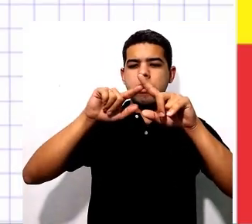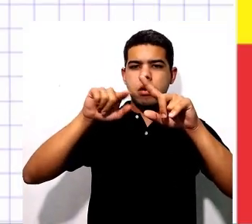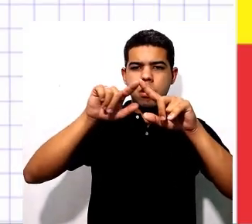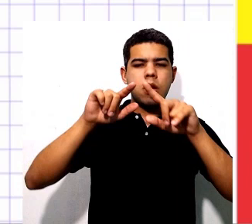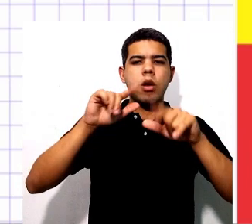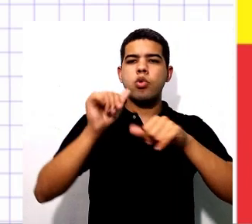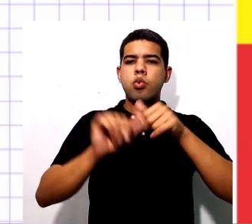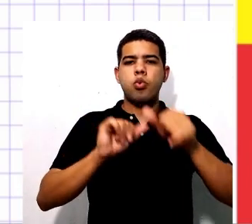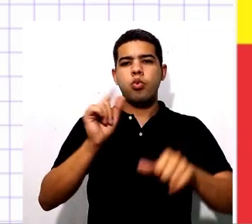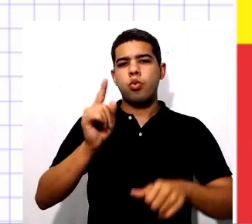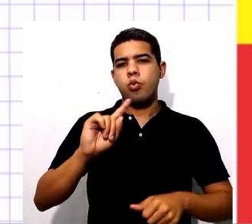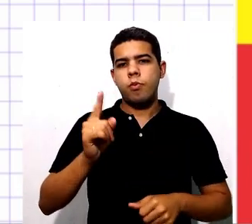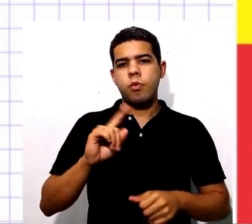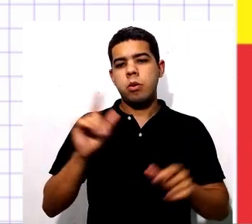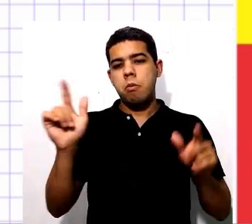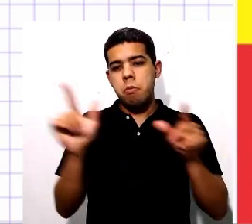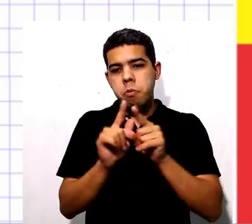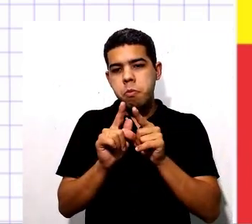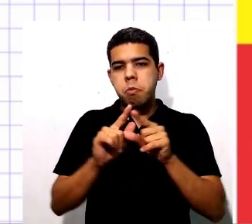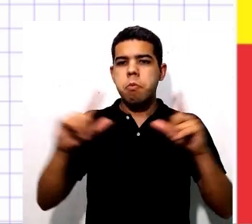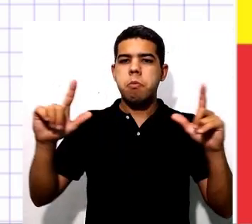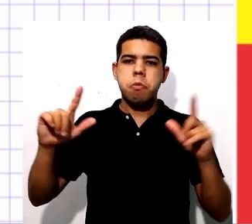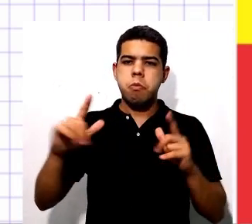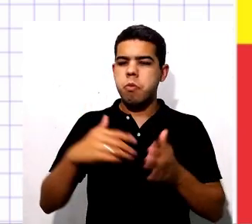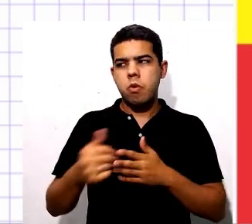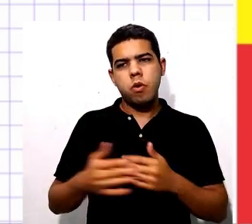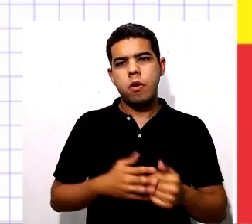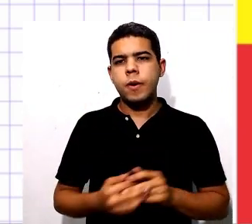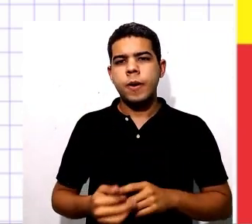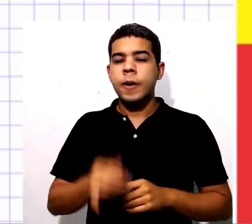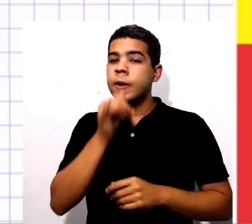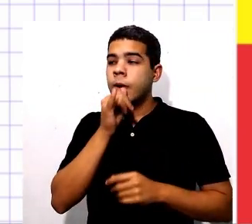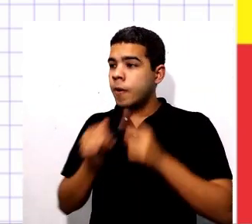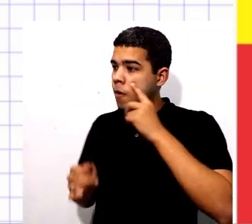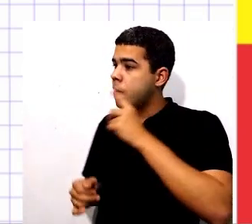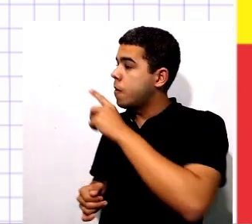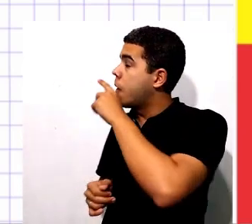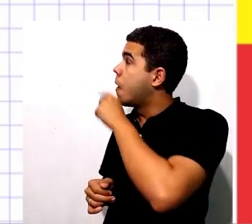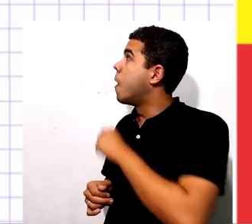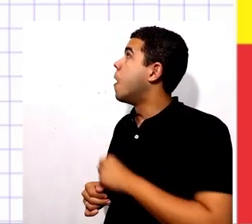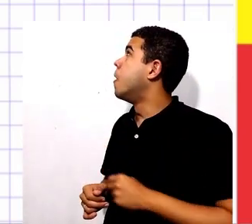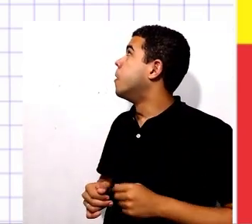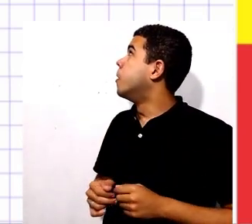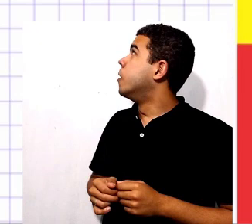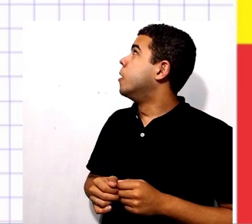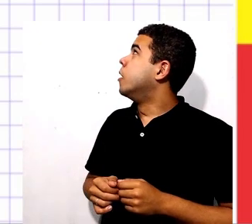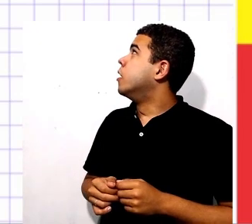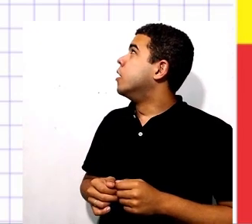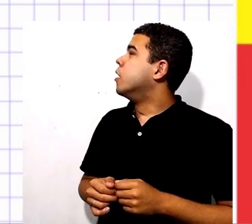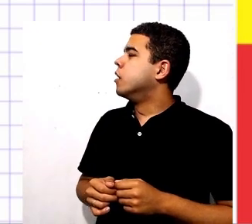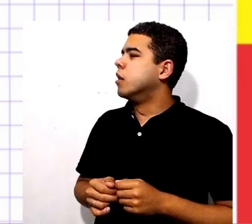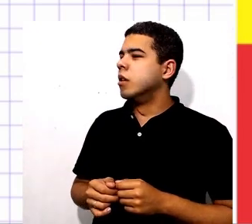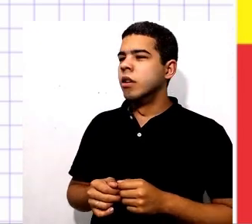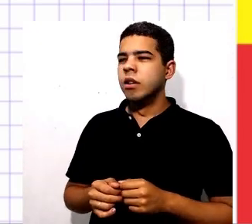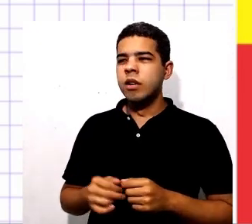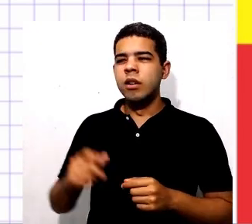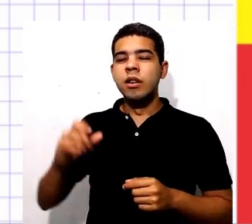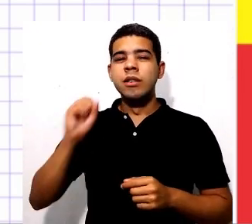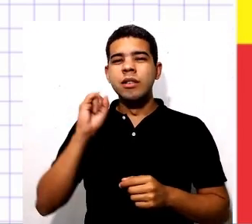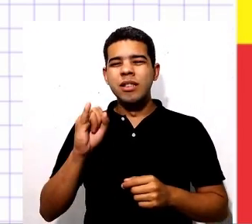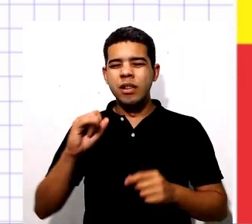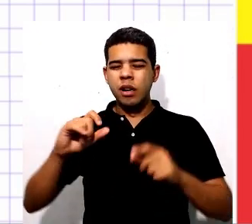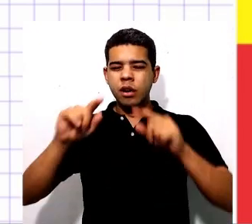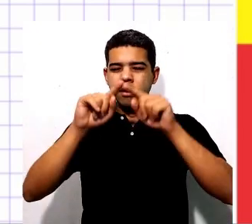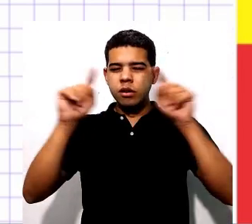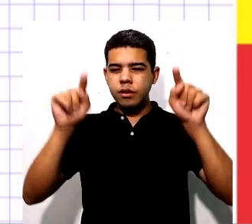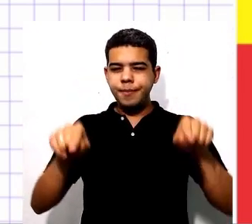de vocês, este quadrado ampliou para esse. Então, ó, se o lado é 2 e eu vou para... Se é um